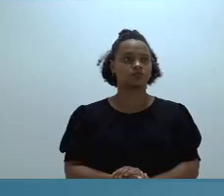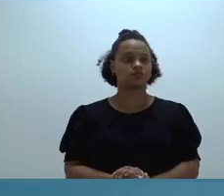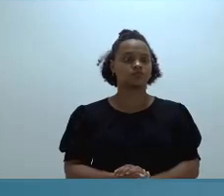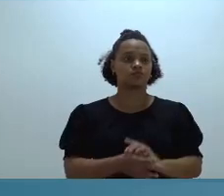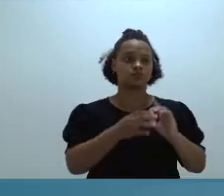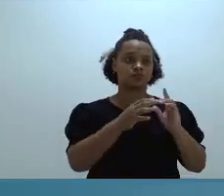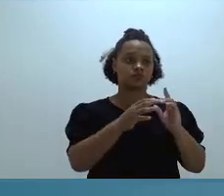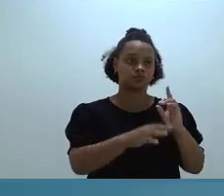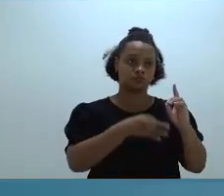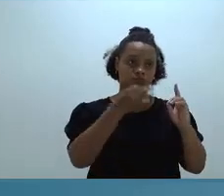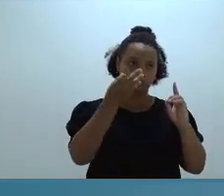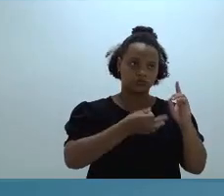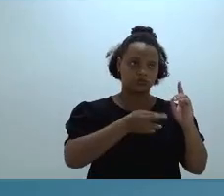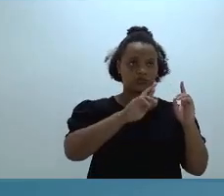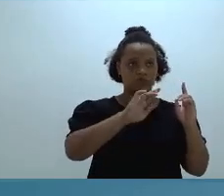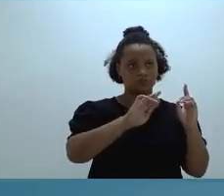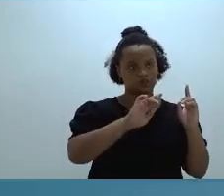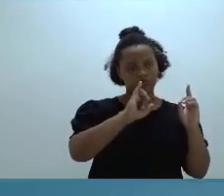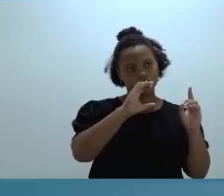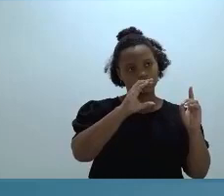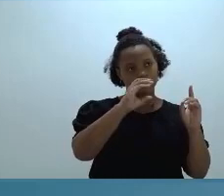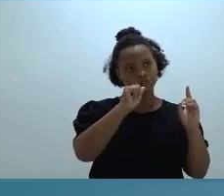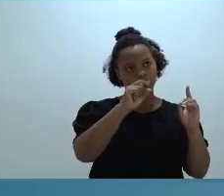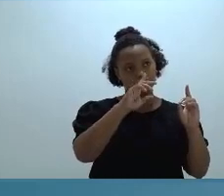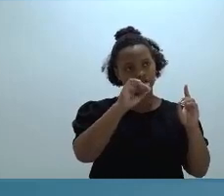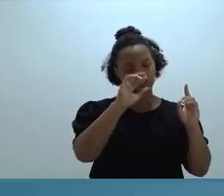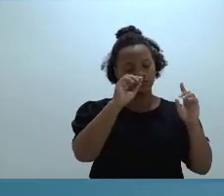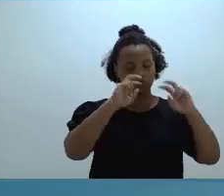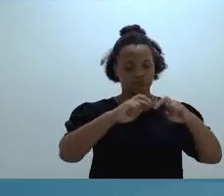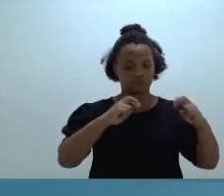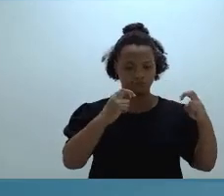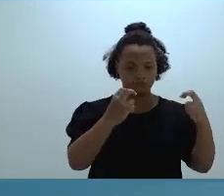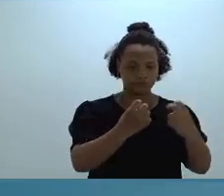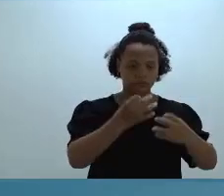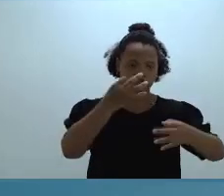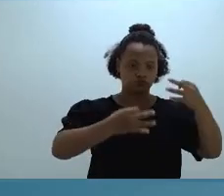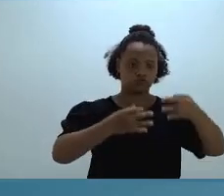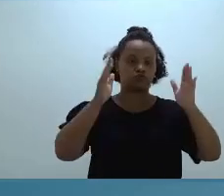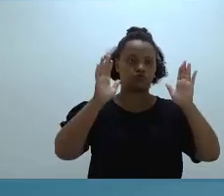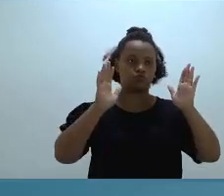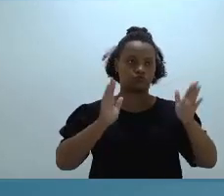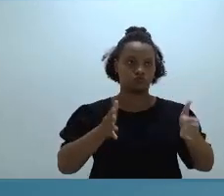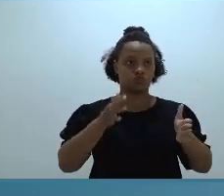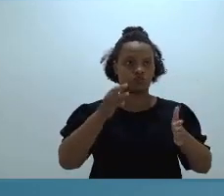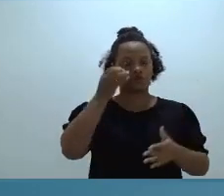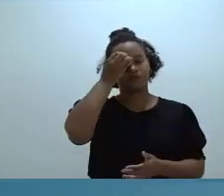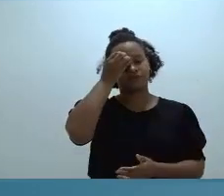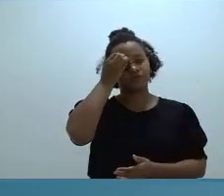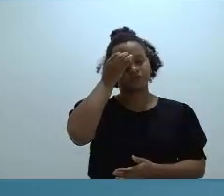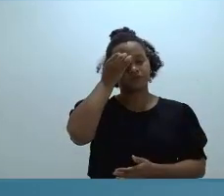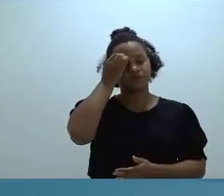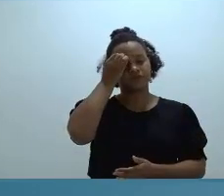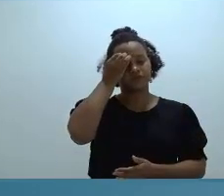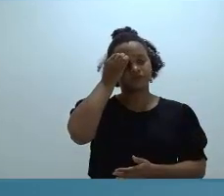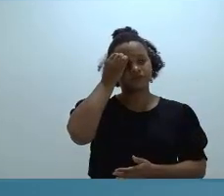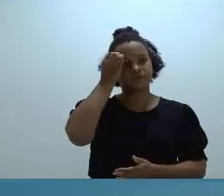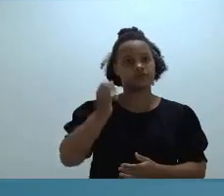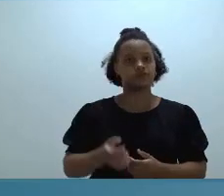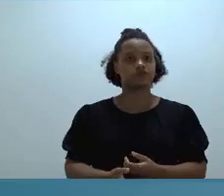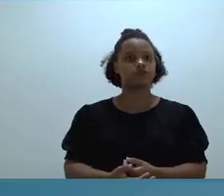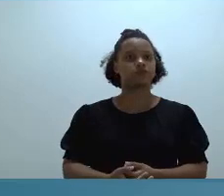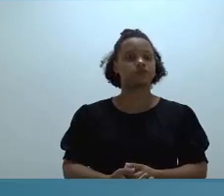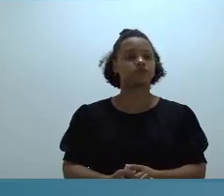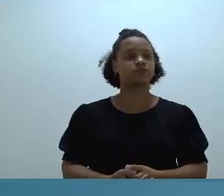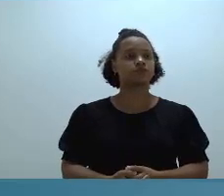originário no julgamento realizado pelo Tribunal Pleno, bem como pelo fato de a reclamação